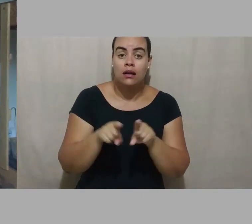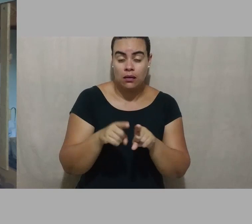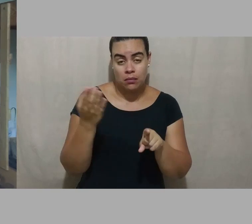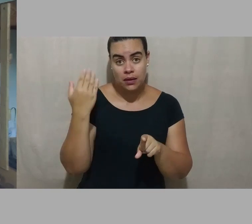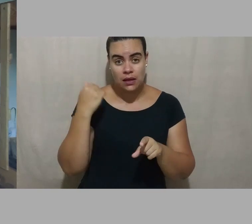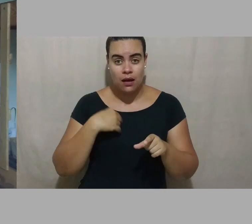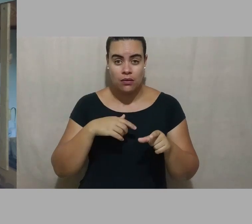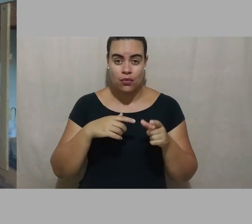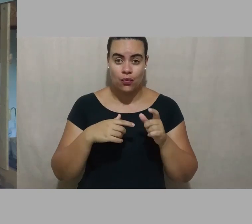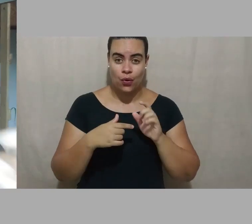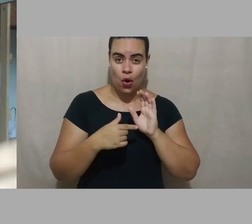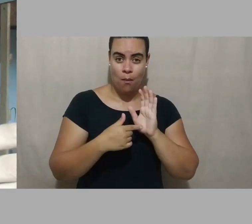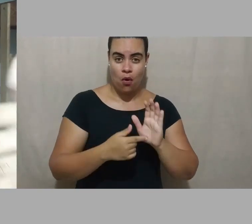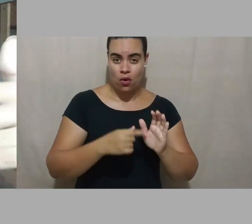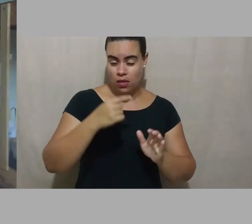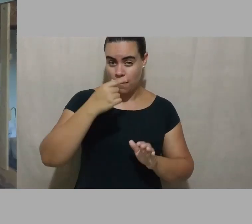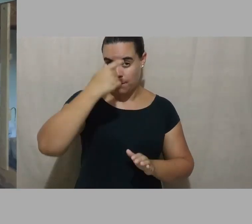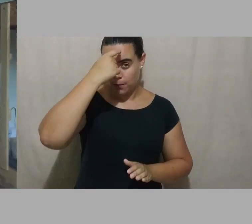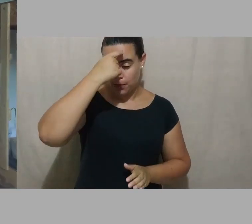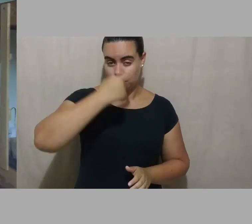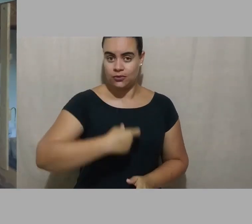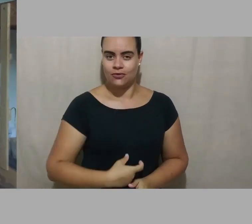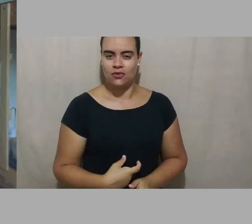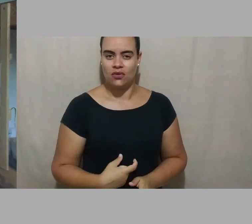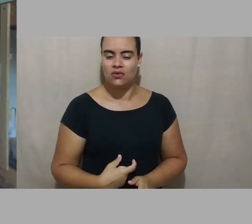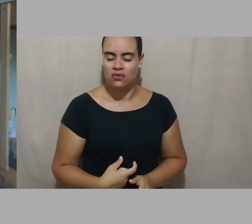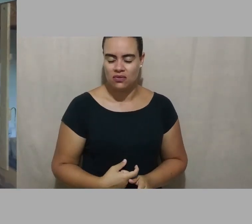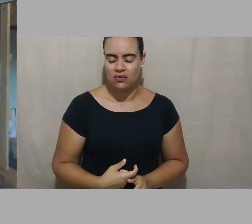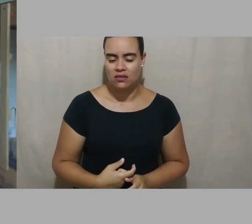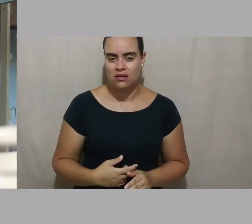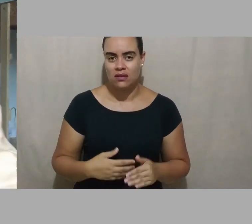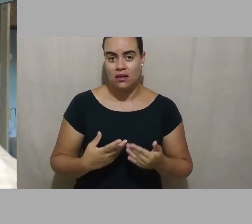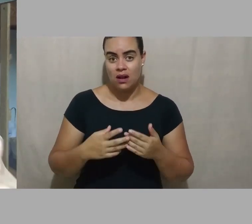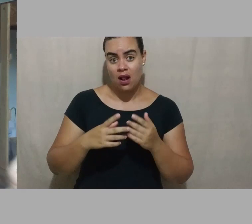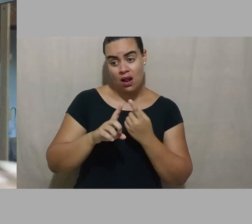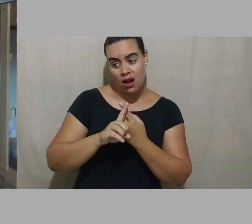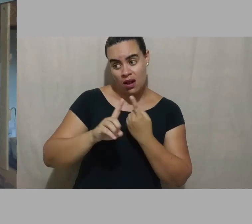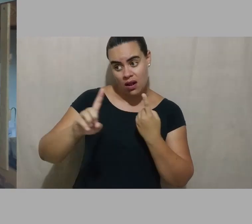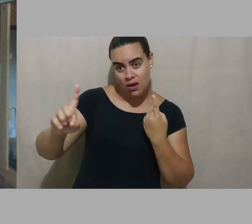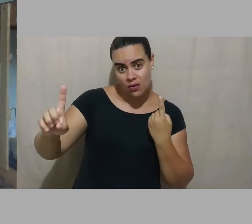atuados. A cada passo mais longe do portão é para mim um